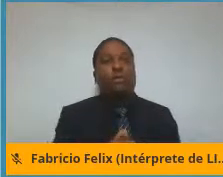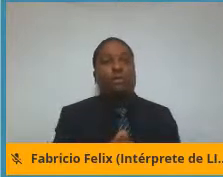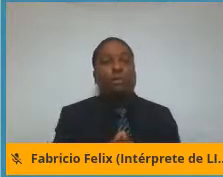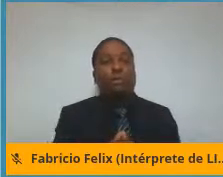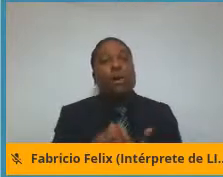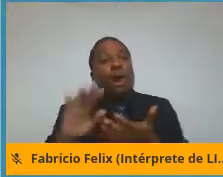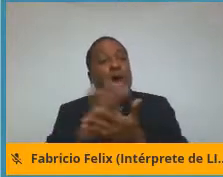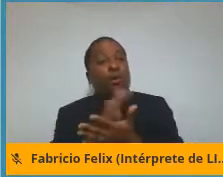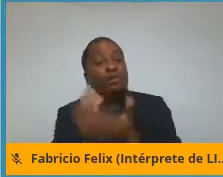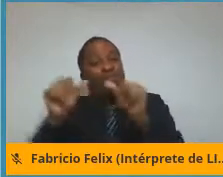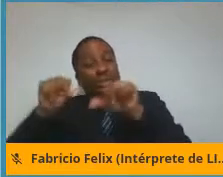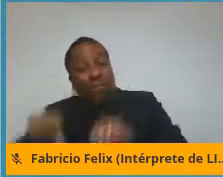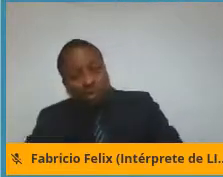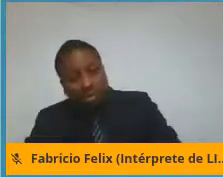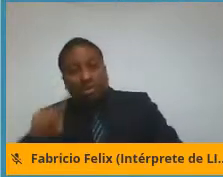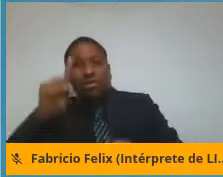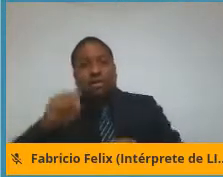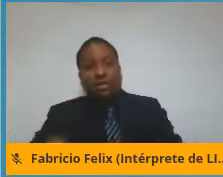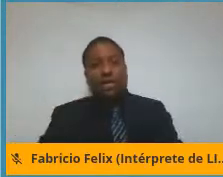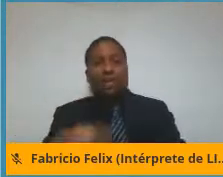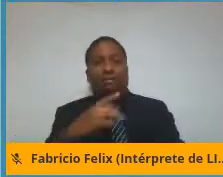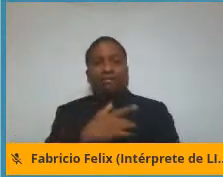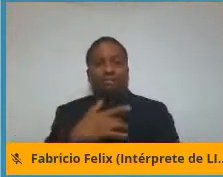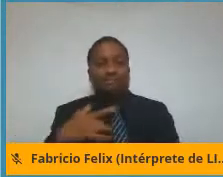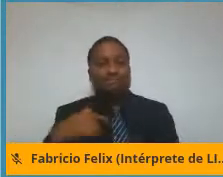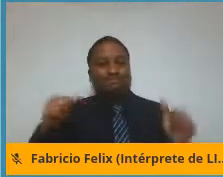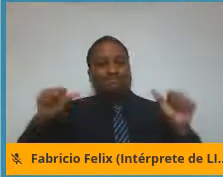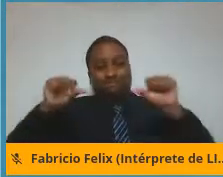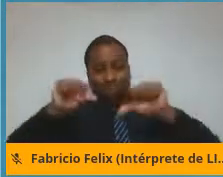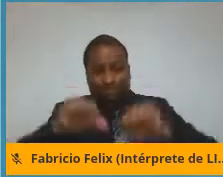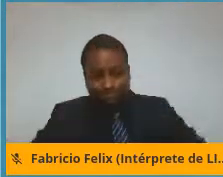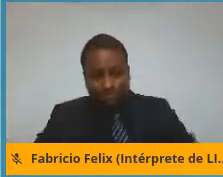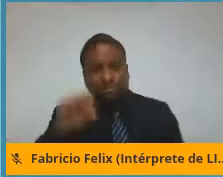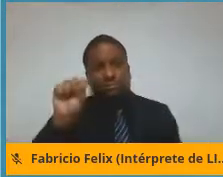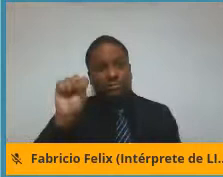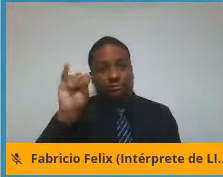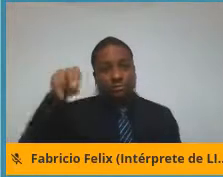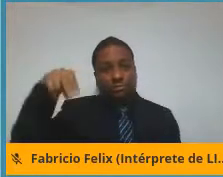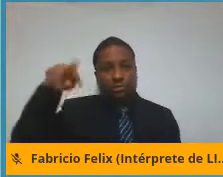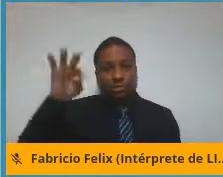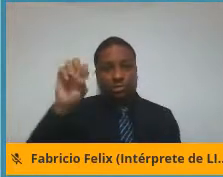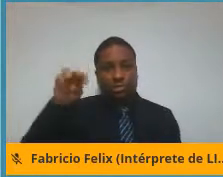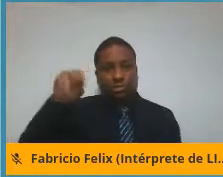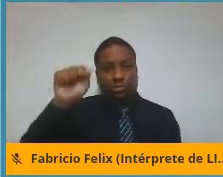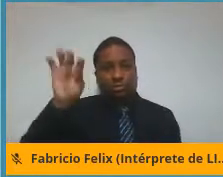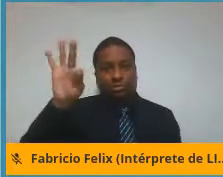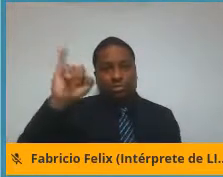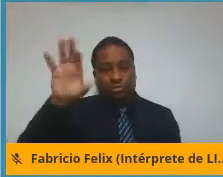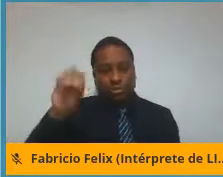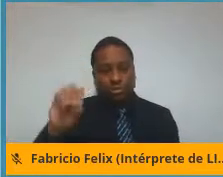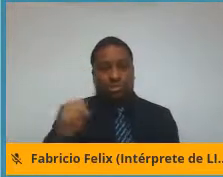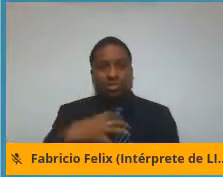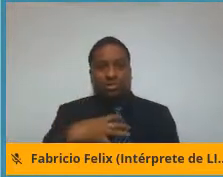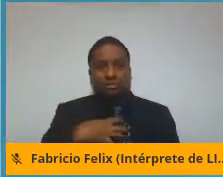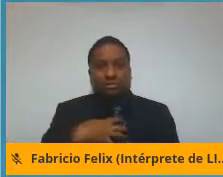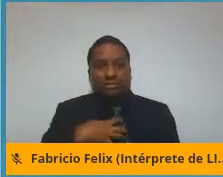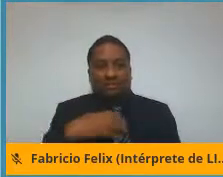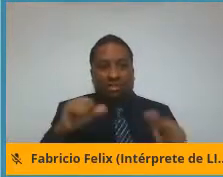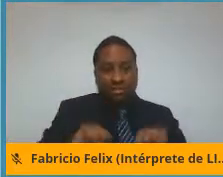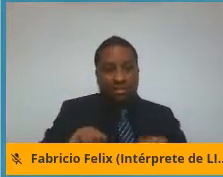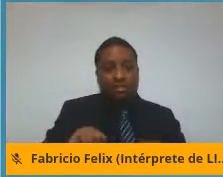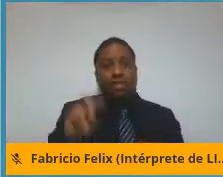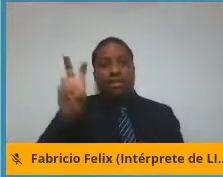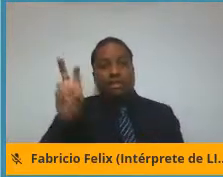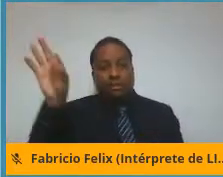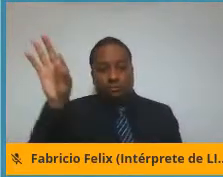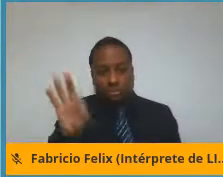propriamente dito. E desses que estão sintomáticos, aproximadamente 5% vão evoluir para a forma grave, vão